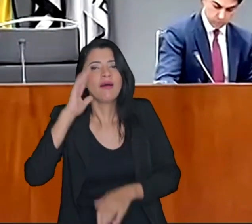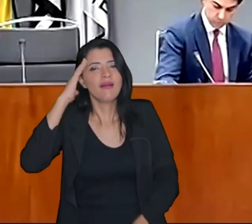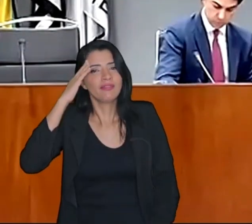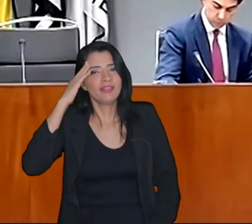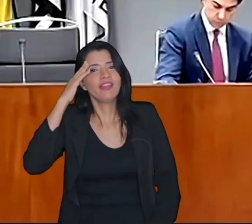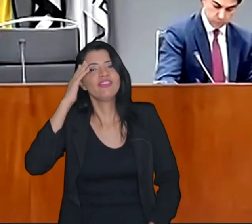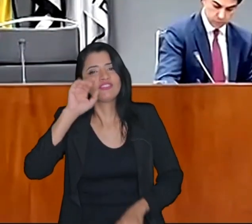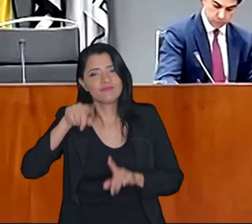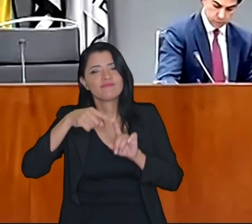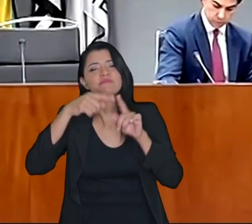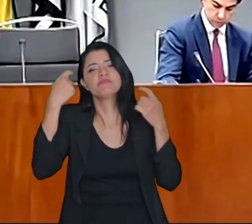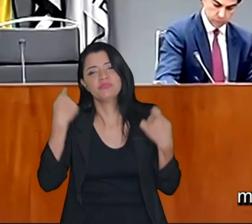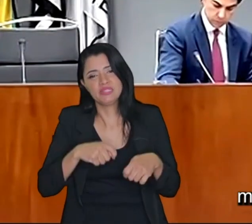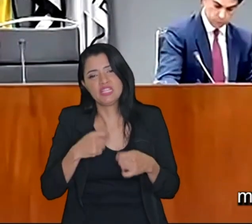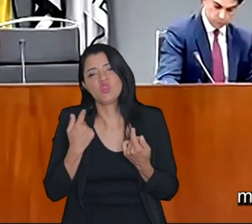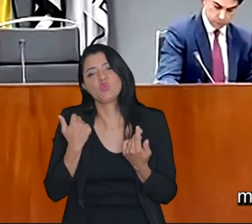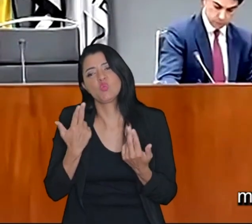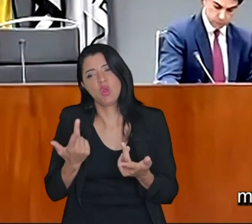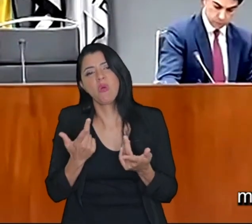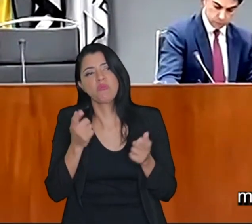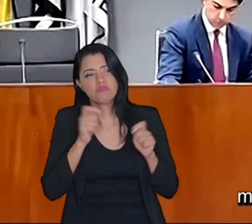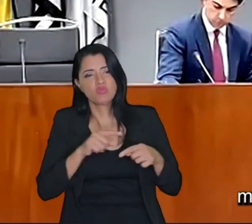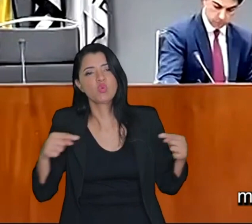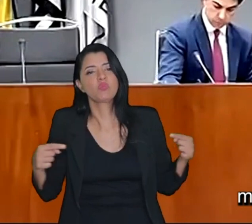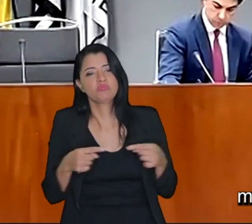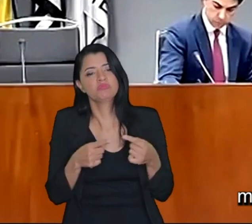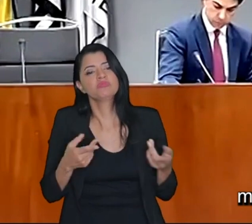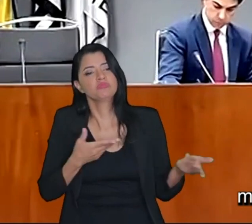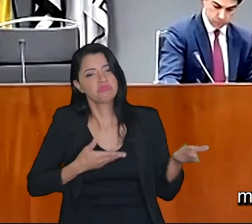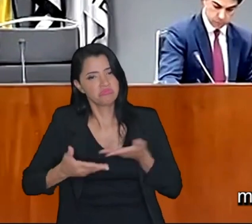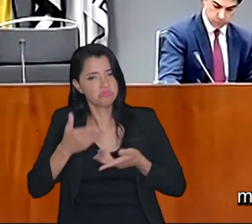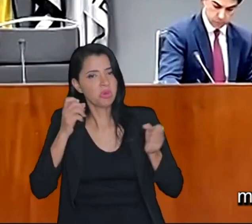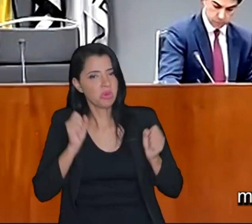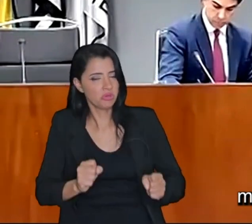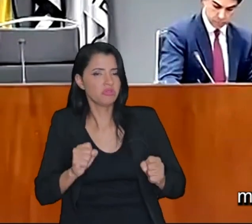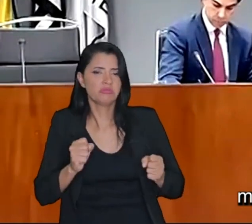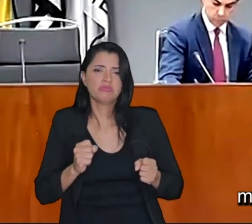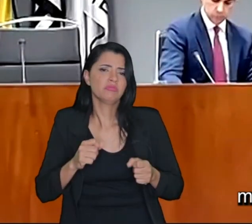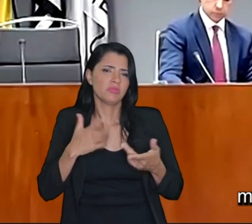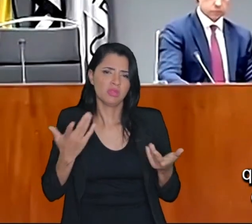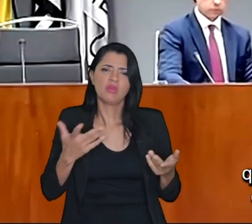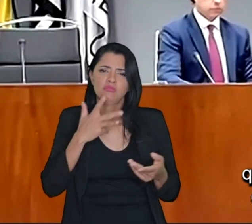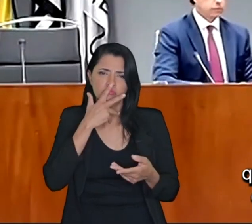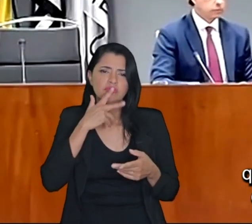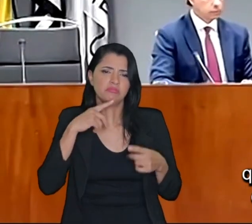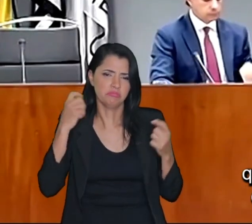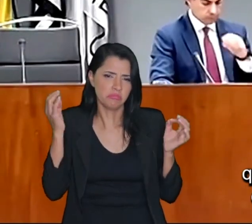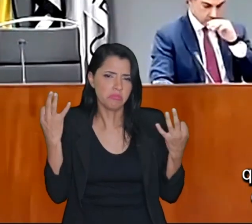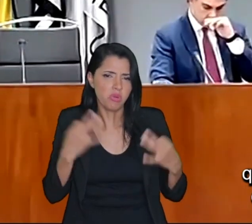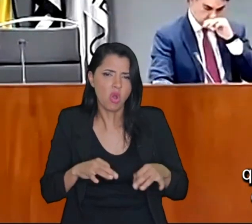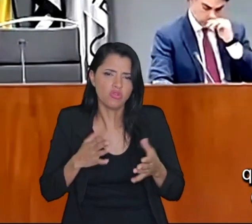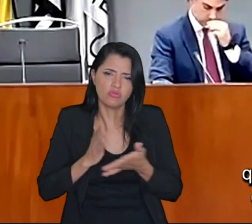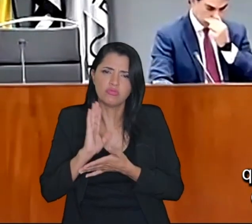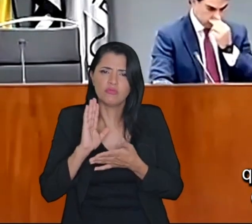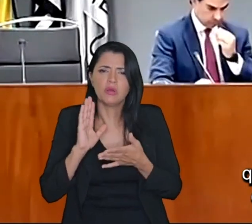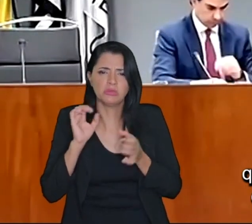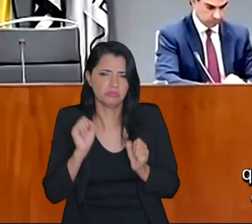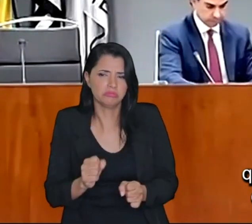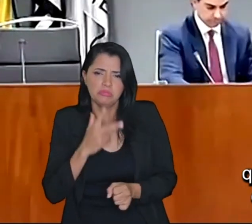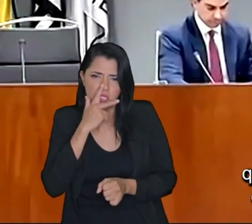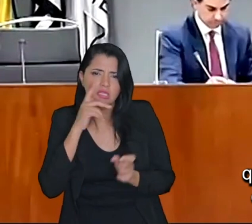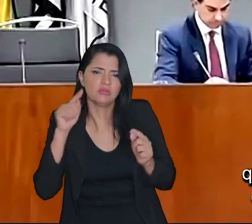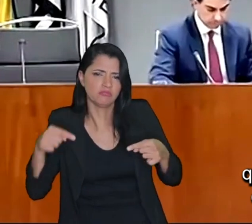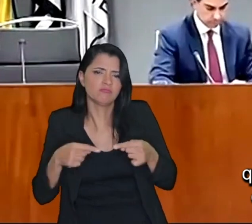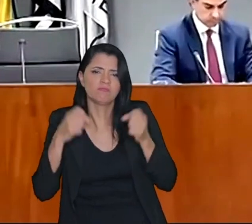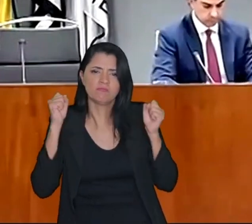que o benefício deve ser aquele num sistema acusatório, me parece perfeitamente possível que isso seja homologado e seja cumprido